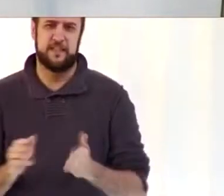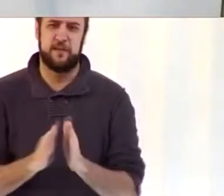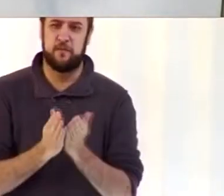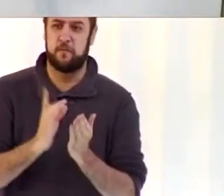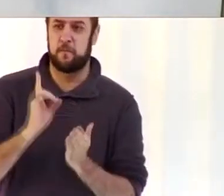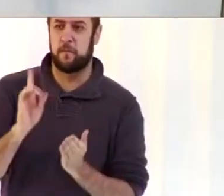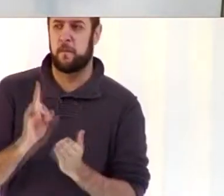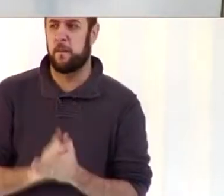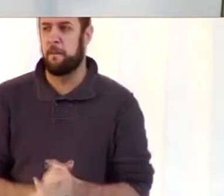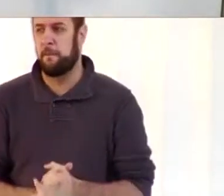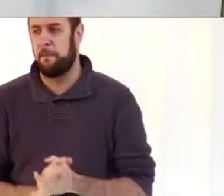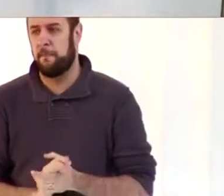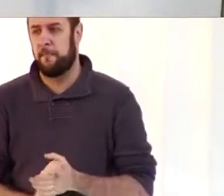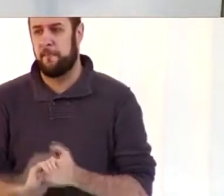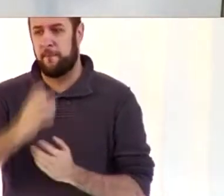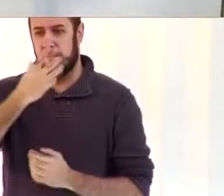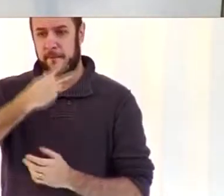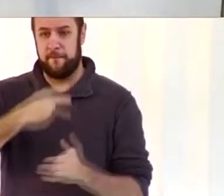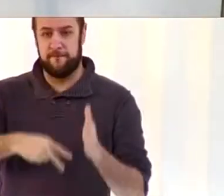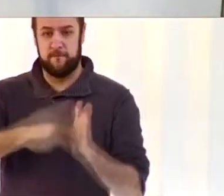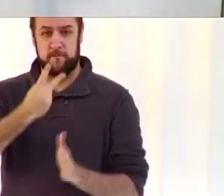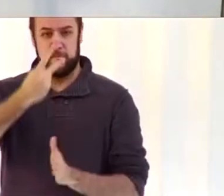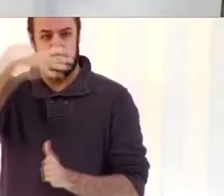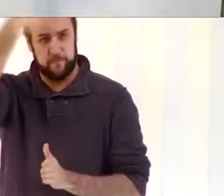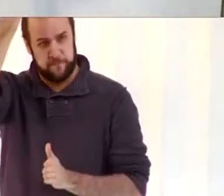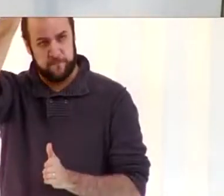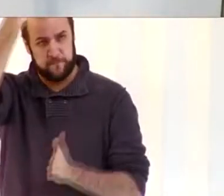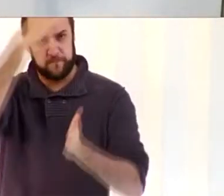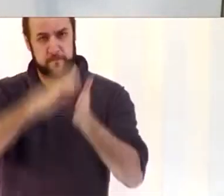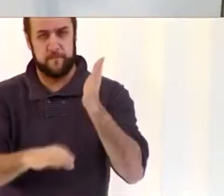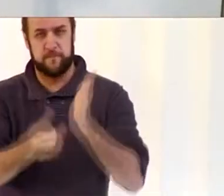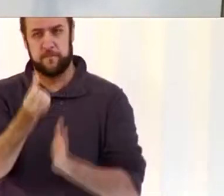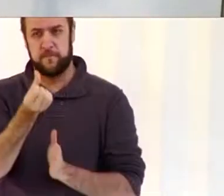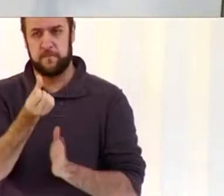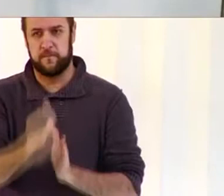no segundo livro de Reis, capítulo 6.